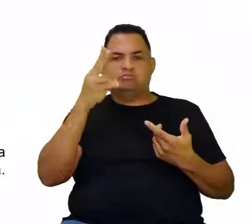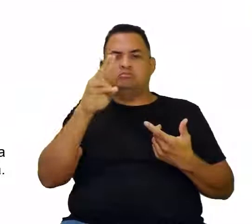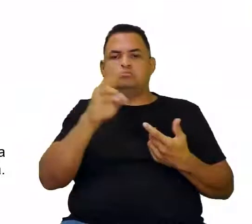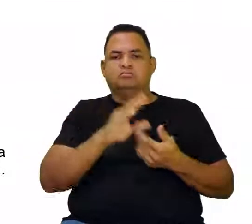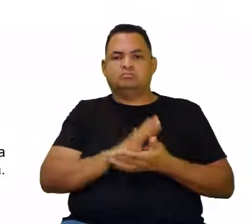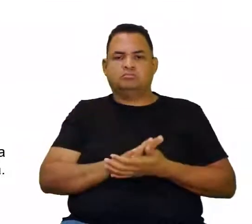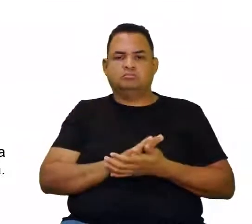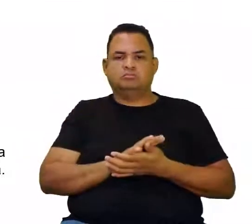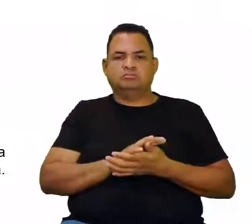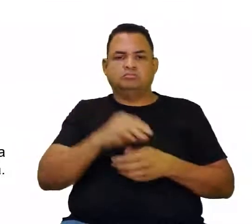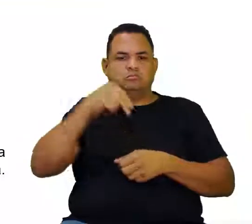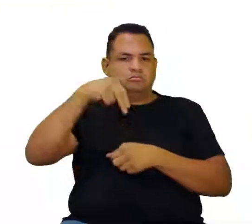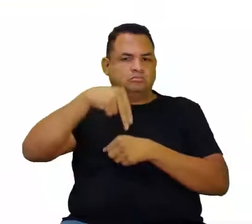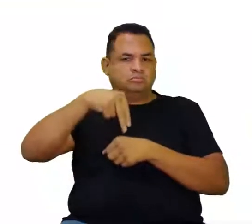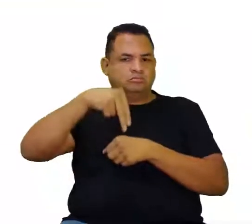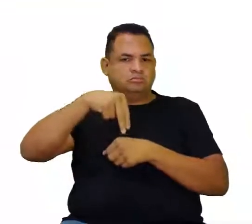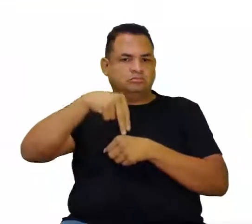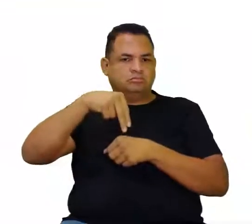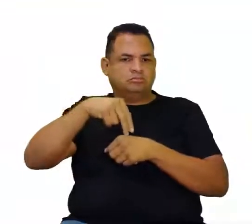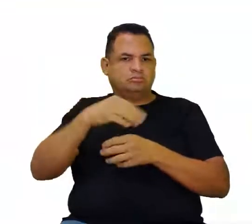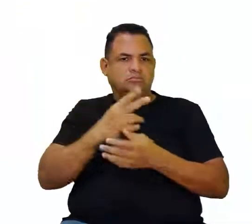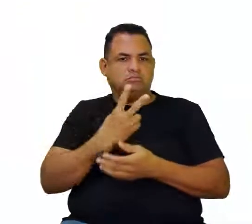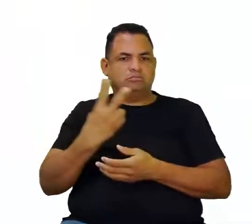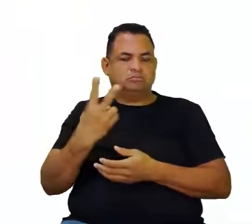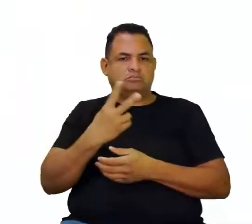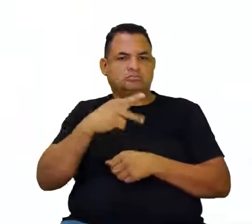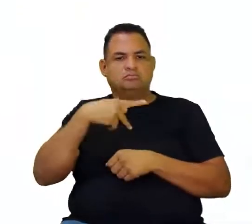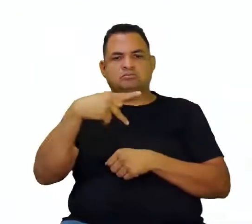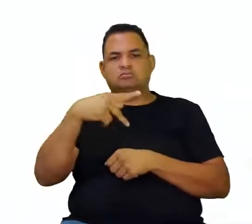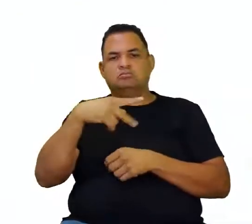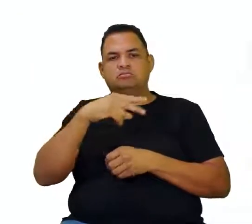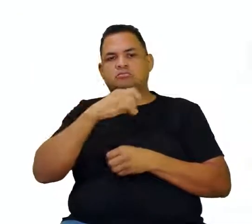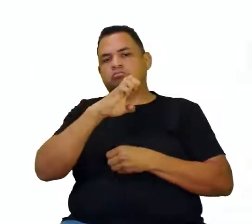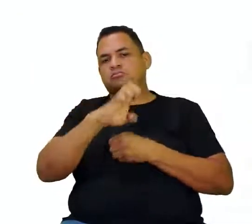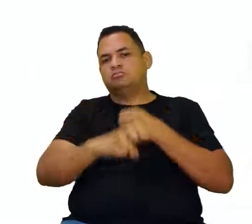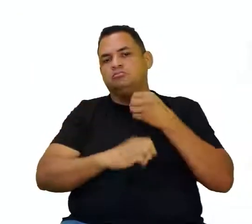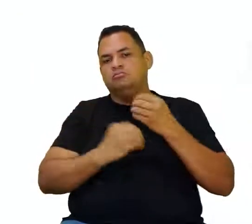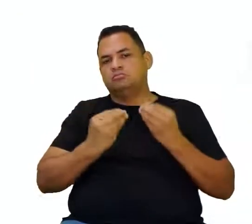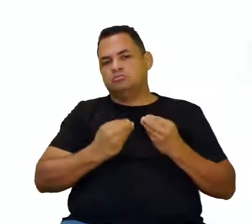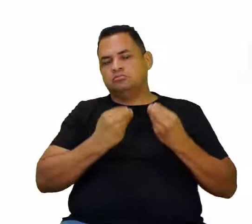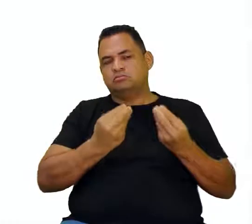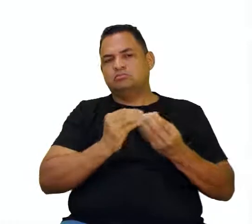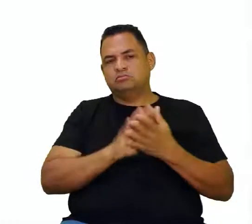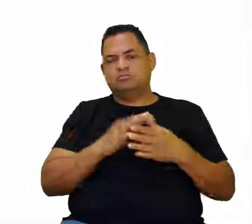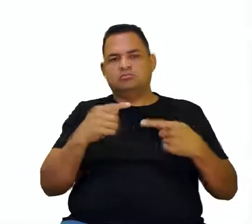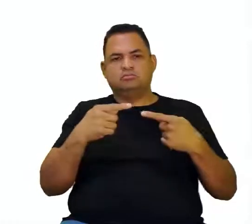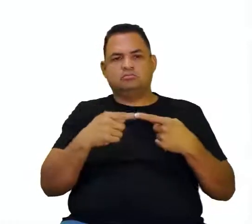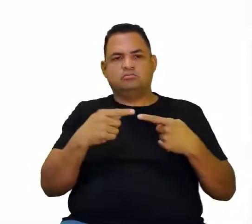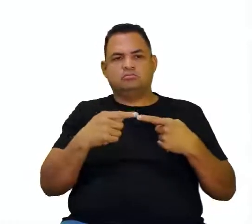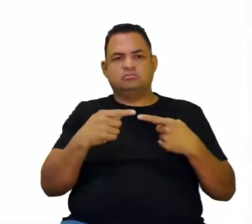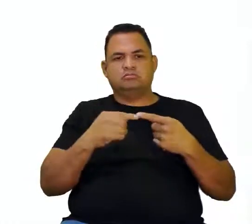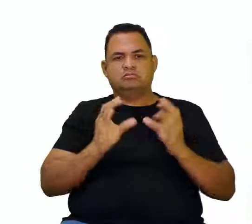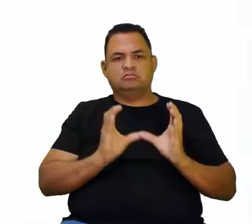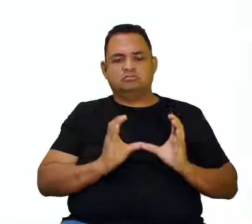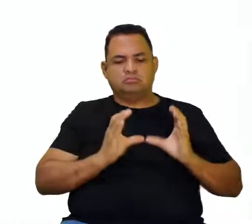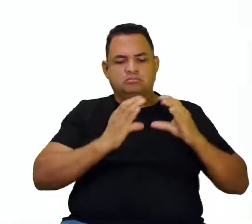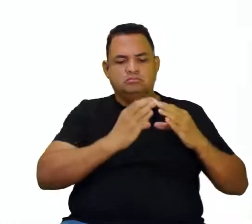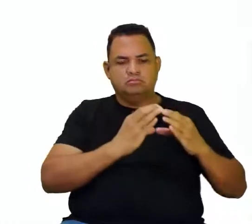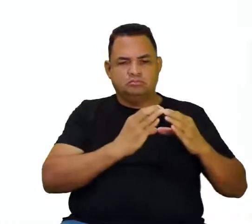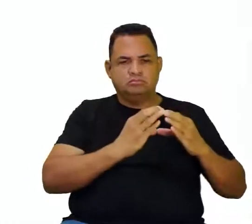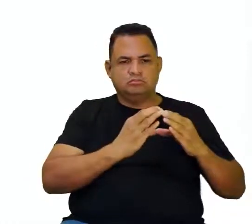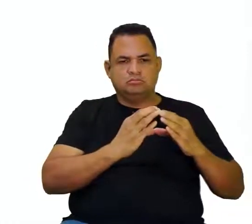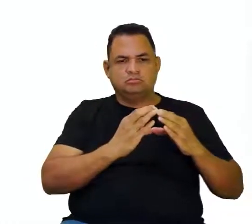esses dois pares de elétrons disponíveis. Então, essa reação, essa ligação, vai ocorrer no